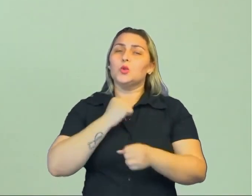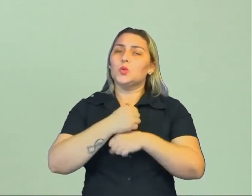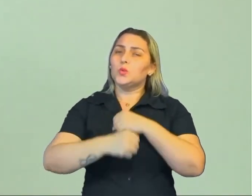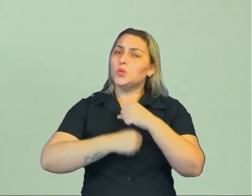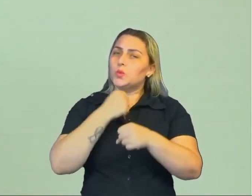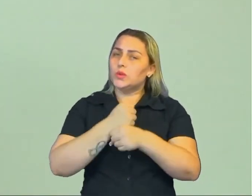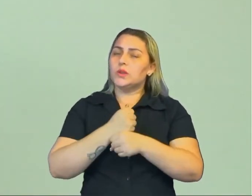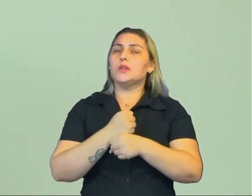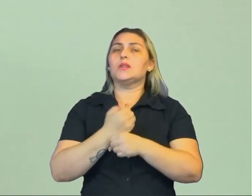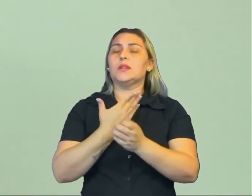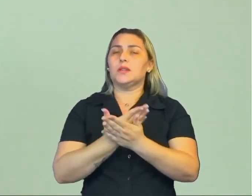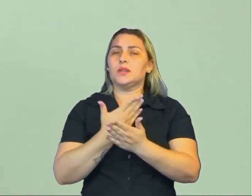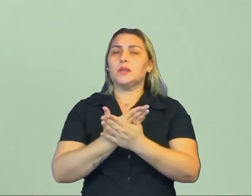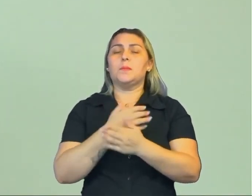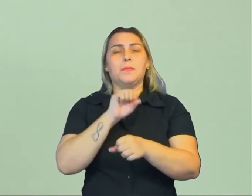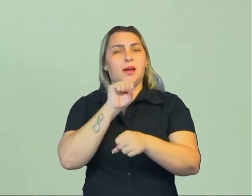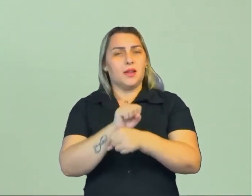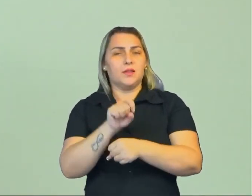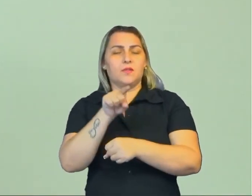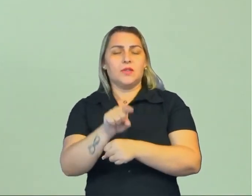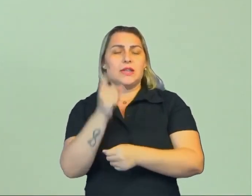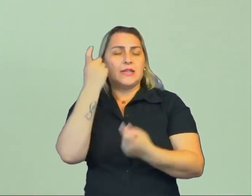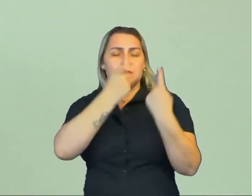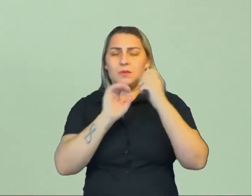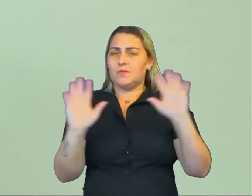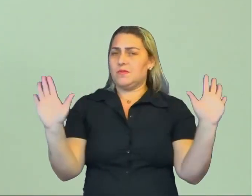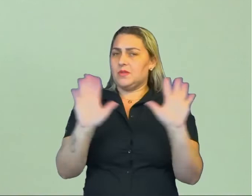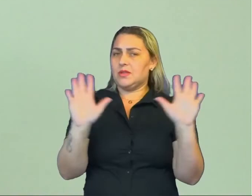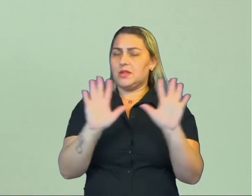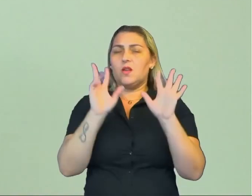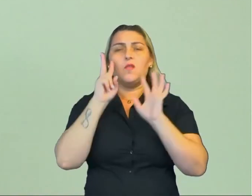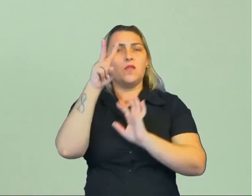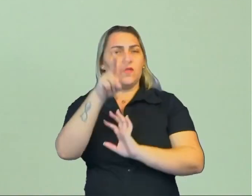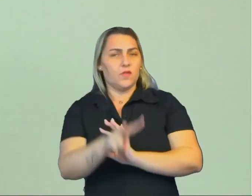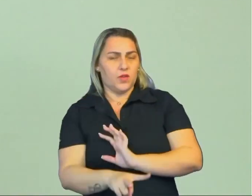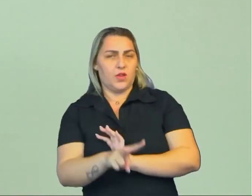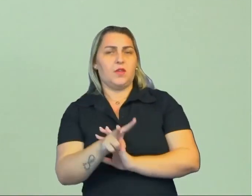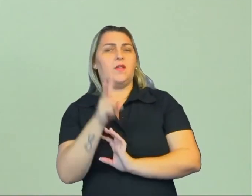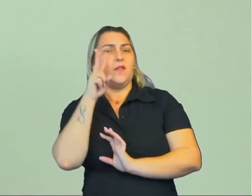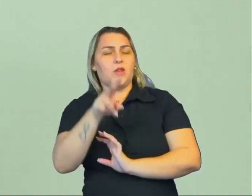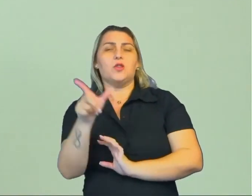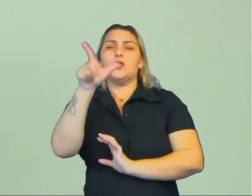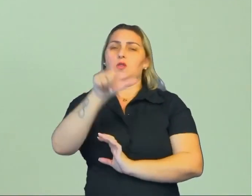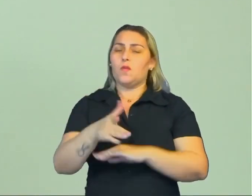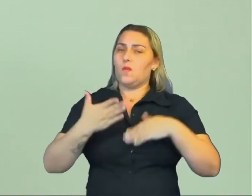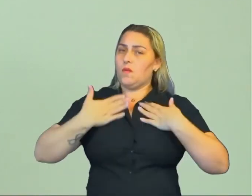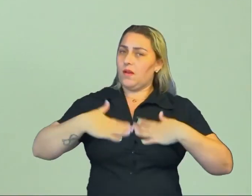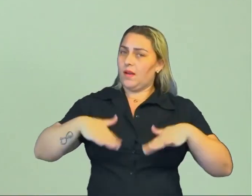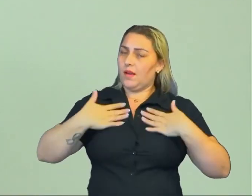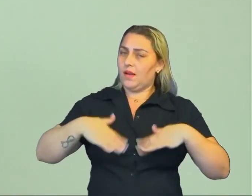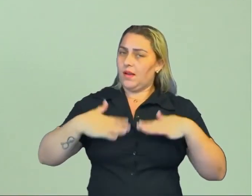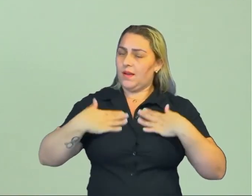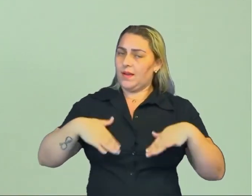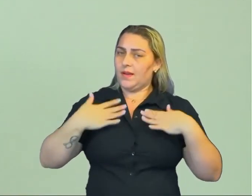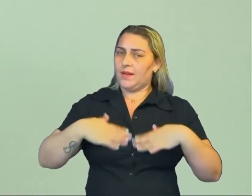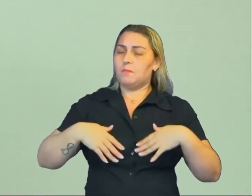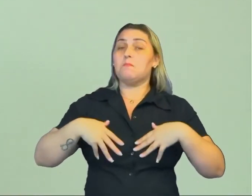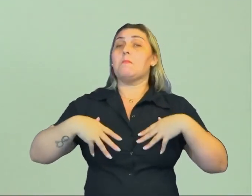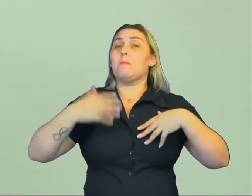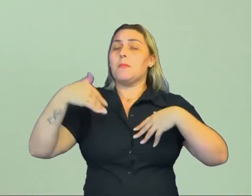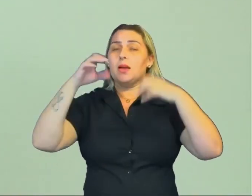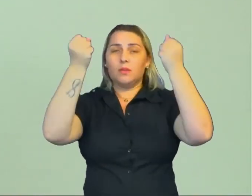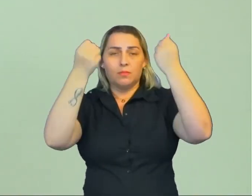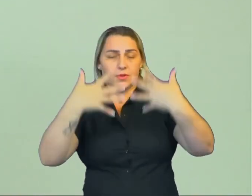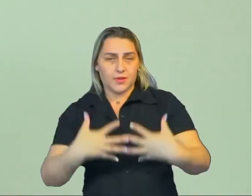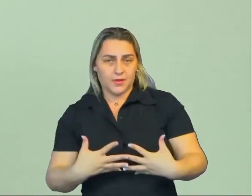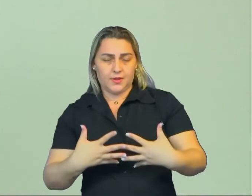ano. Pausadamente, vocês não se preocupem que tudo que foi visto, ele vai ser revisto com mais calma, com mais